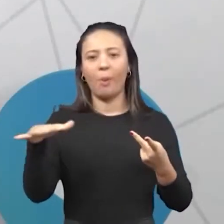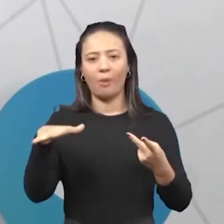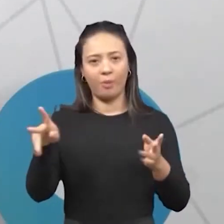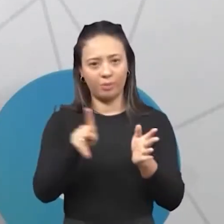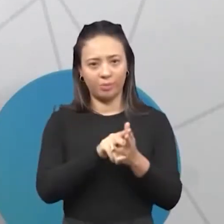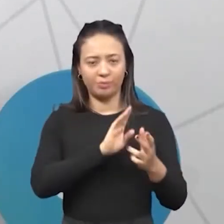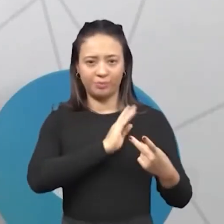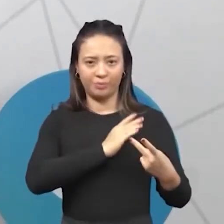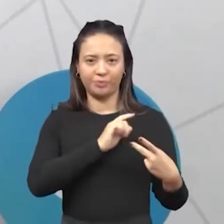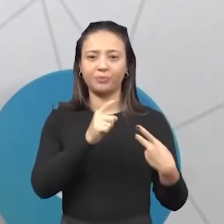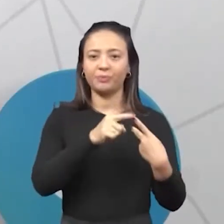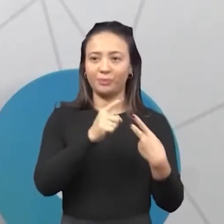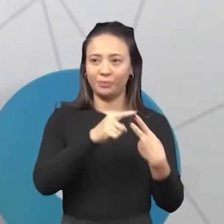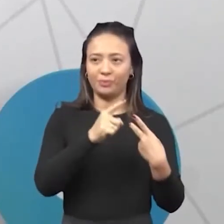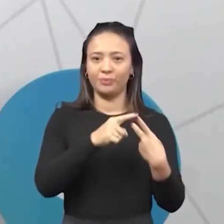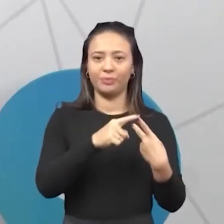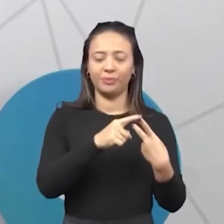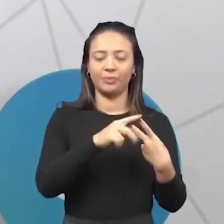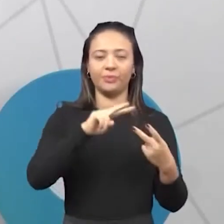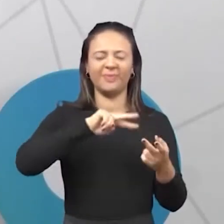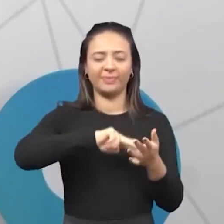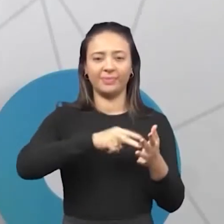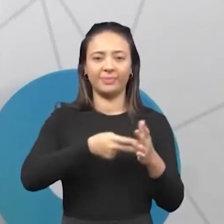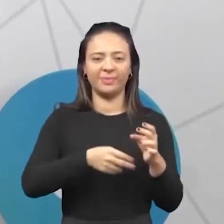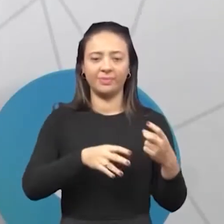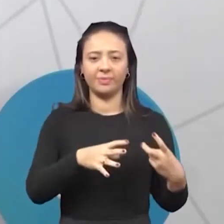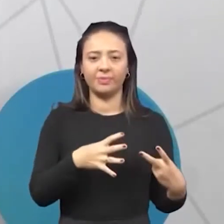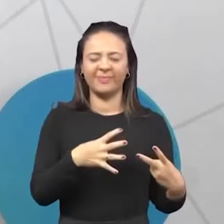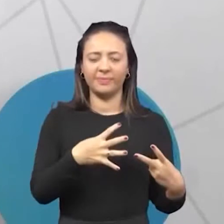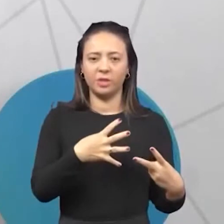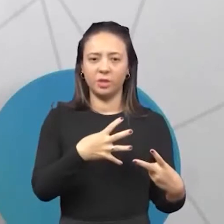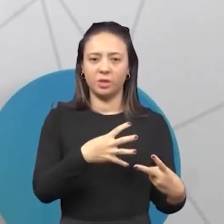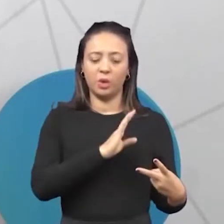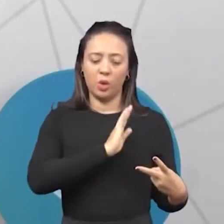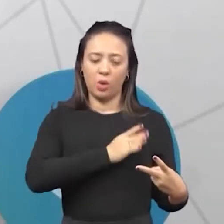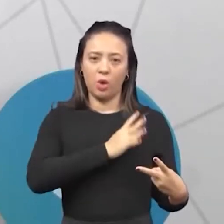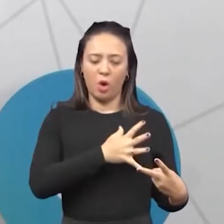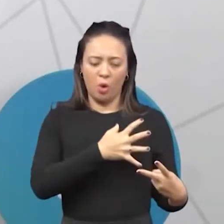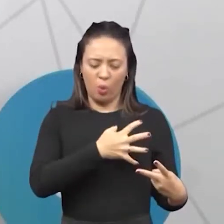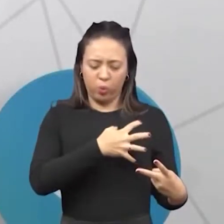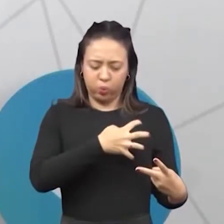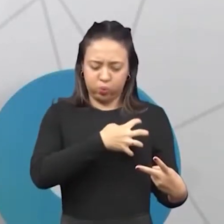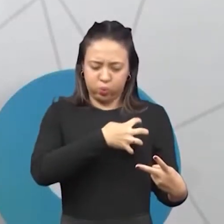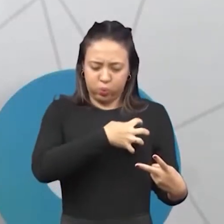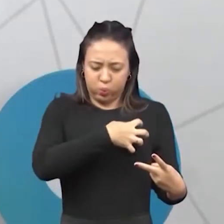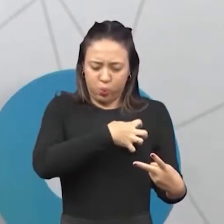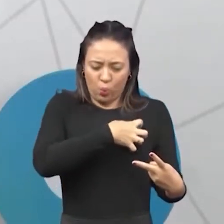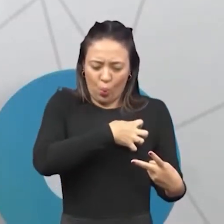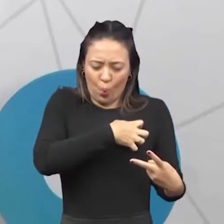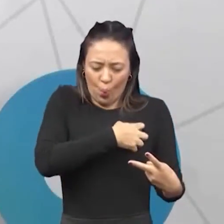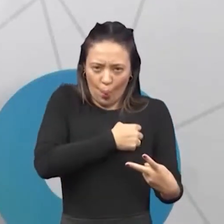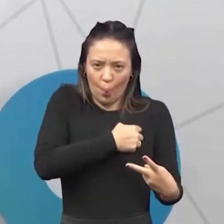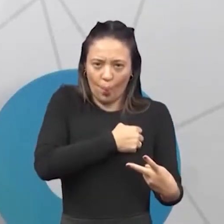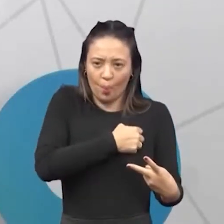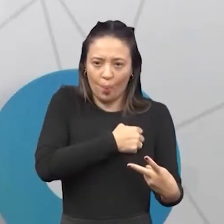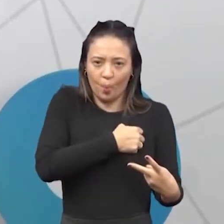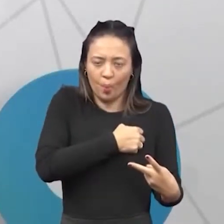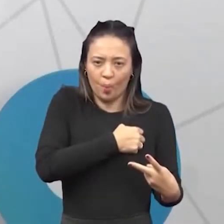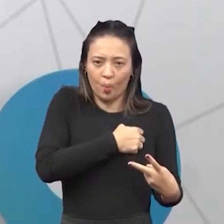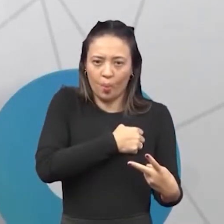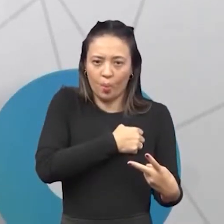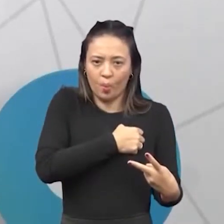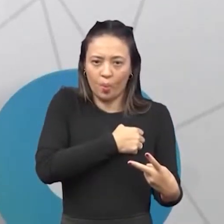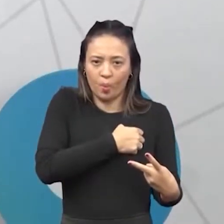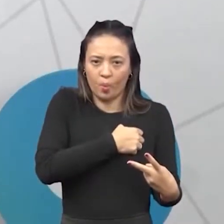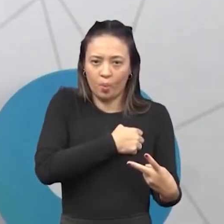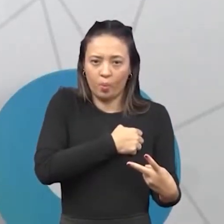sístole é um movimento relacionado à contração e a diástole é um movimento relacionado ao relaxamento